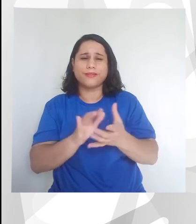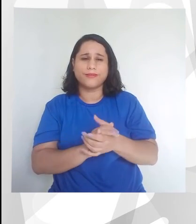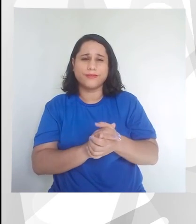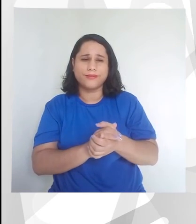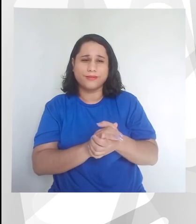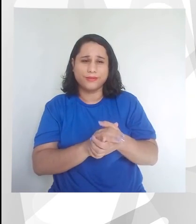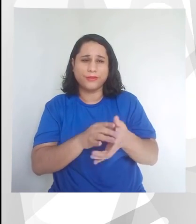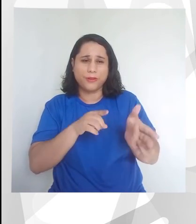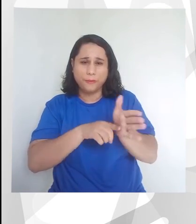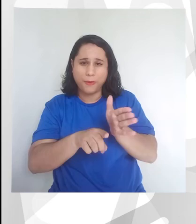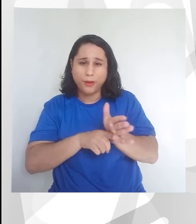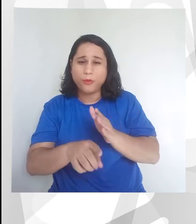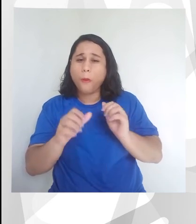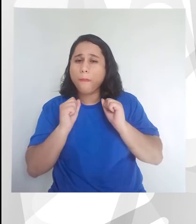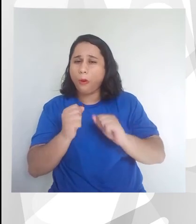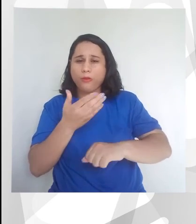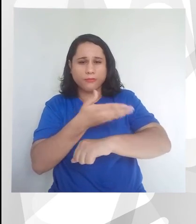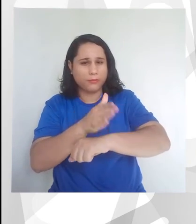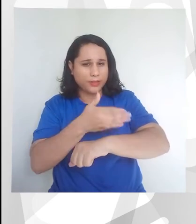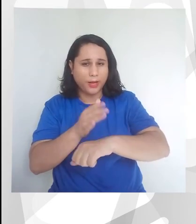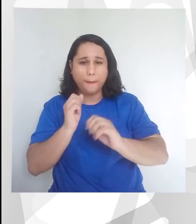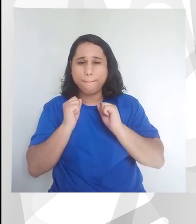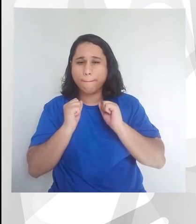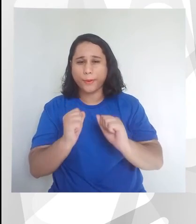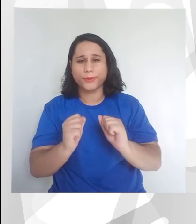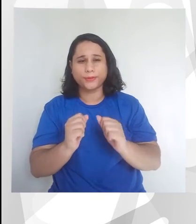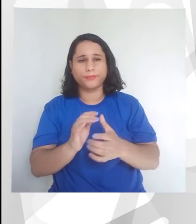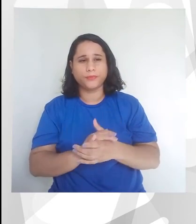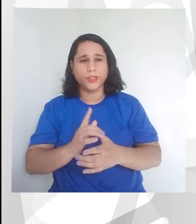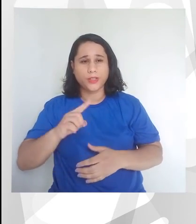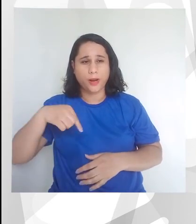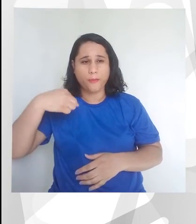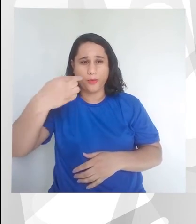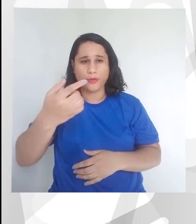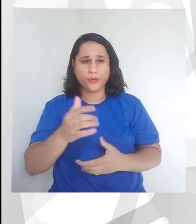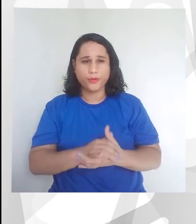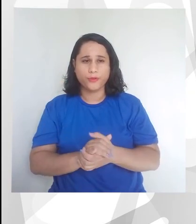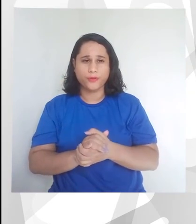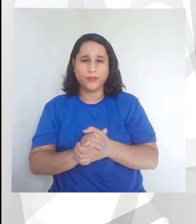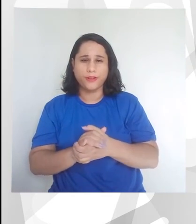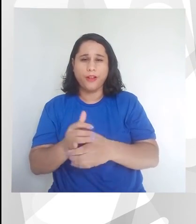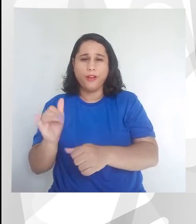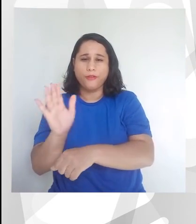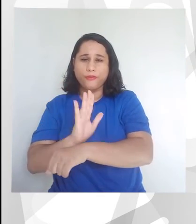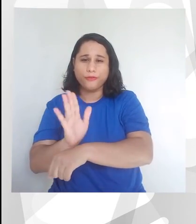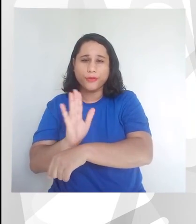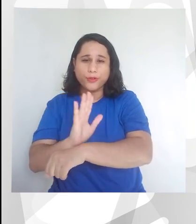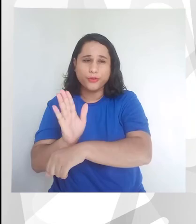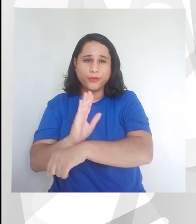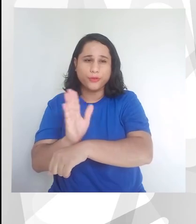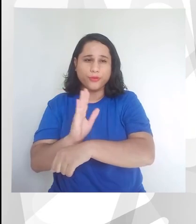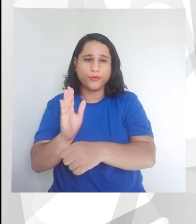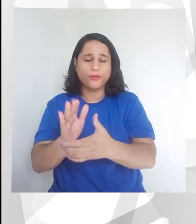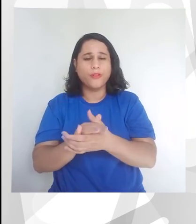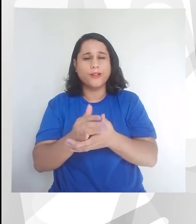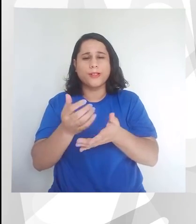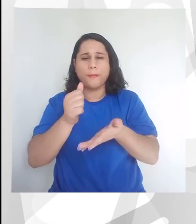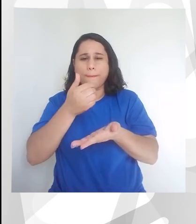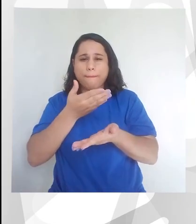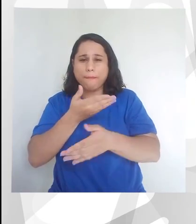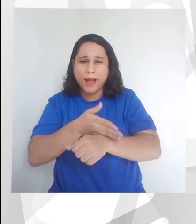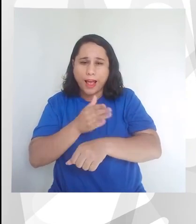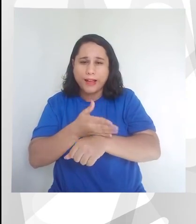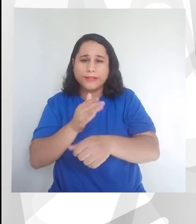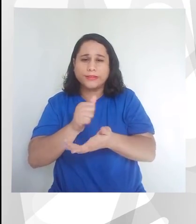tá? Vocês já podem ir praticando. E mais adiante, pessoal, estarei gravando aí vídeos, né, com essas listas de exercícios